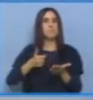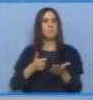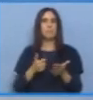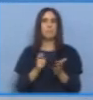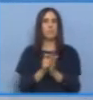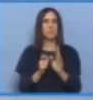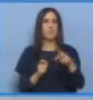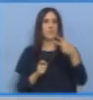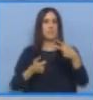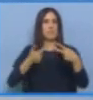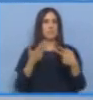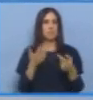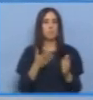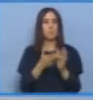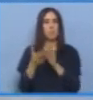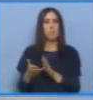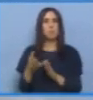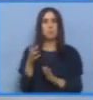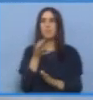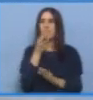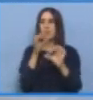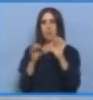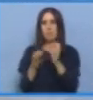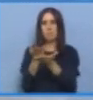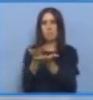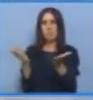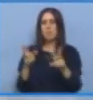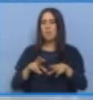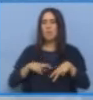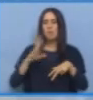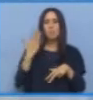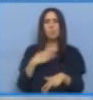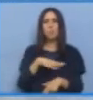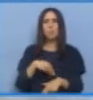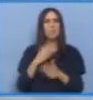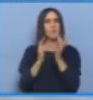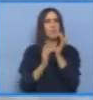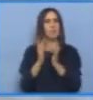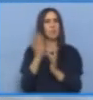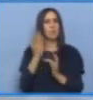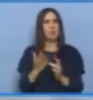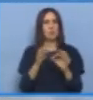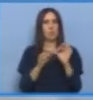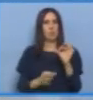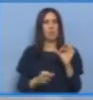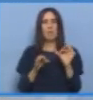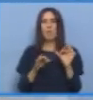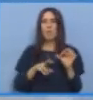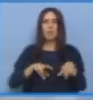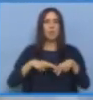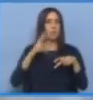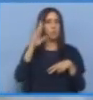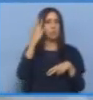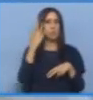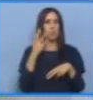aliás. Por um lado, para lhes falar da maior riqueza que existe no mundo, que é Jesus, é a sua palavra, não é? Essa é a maior riqueza. E